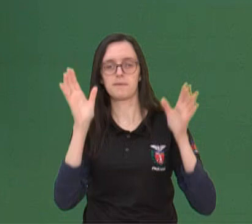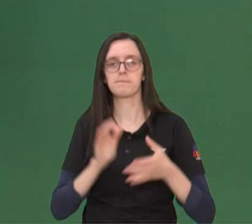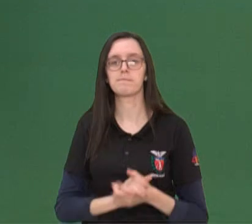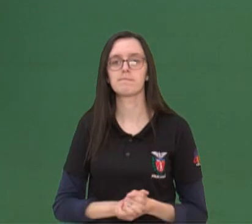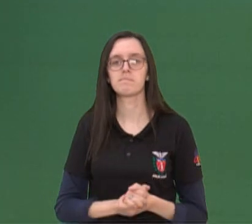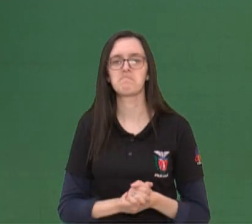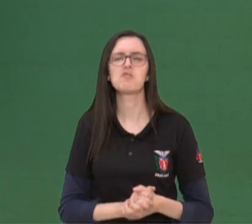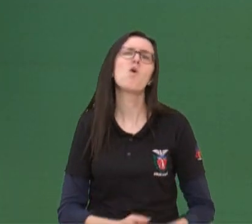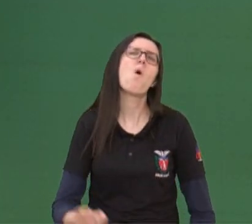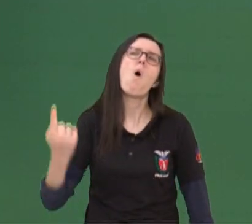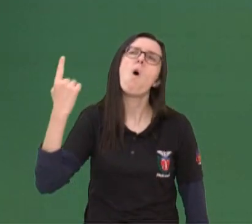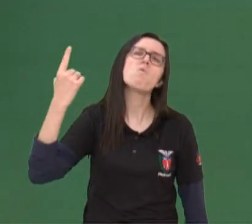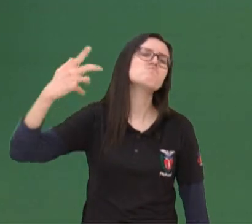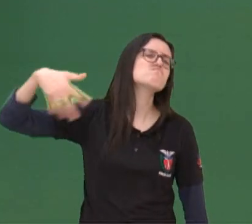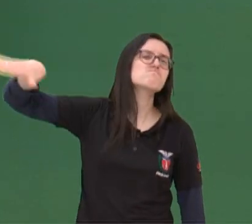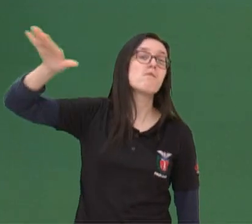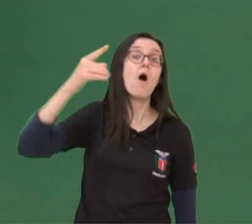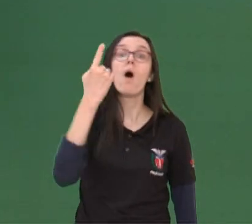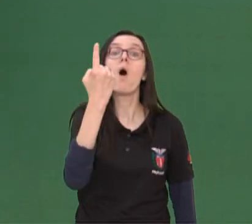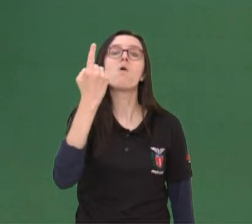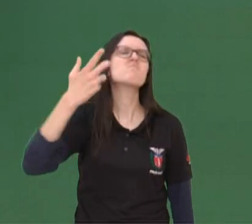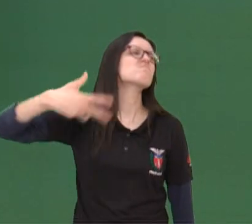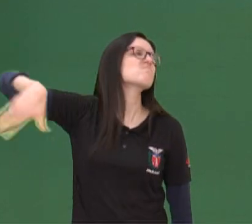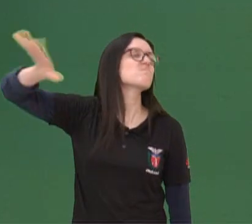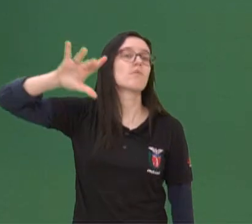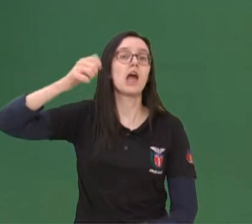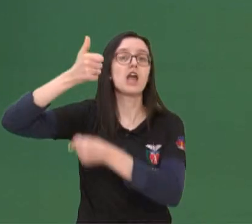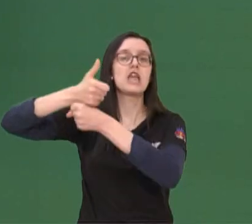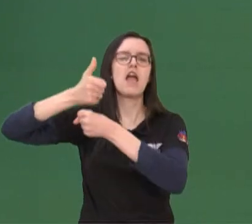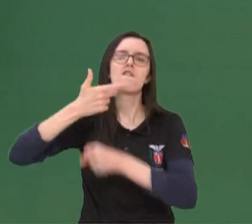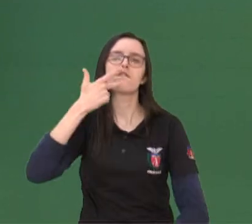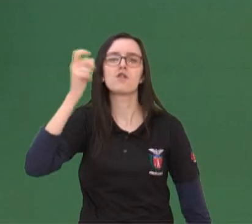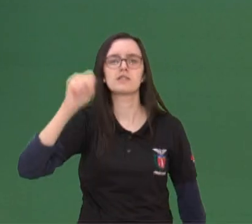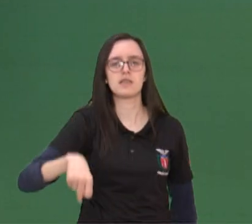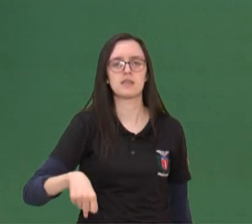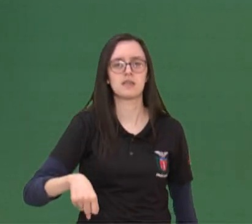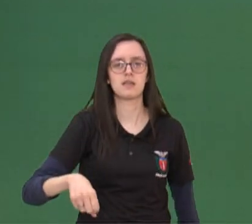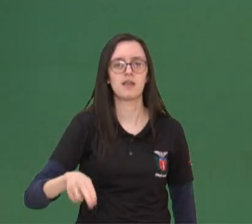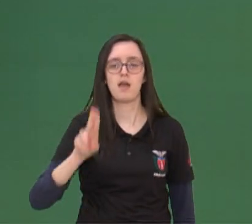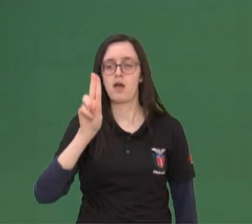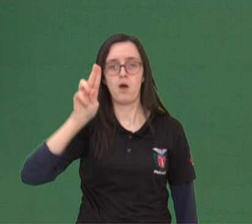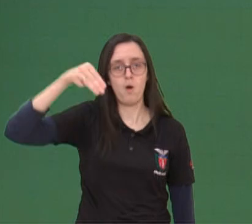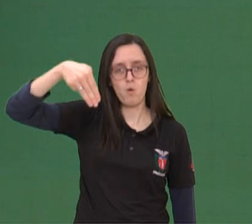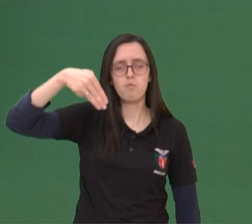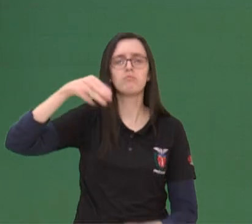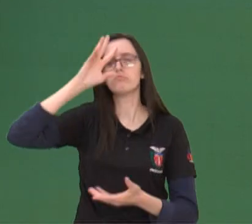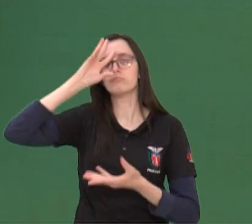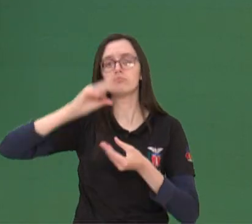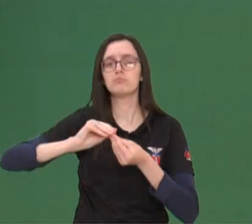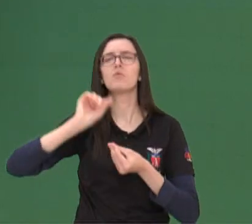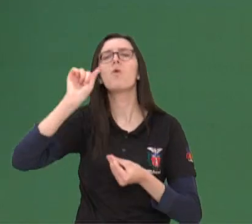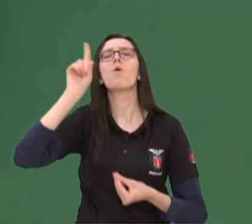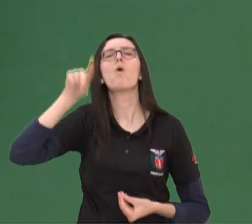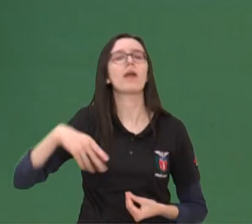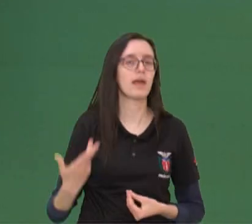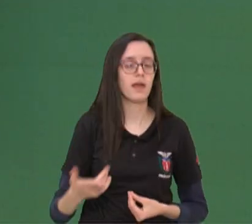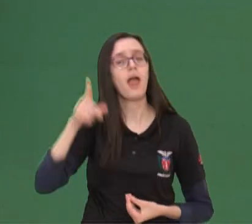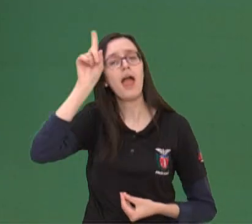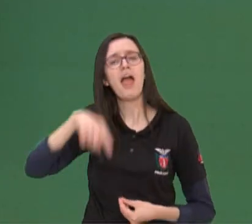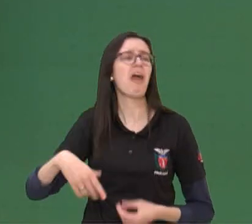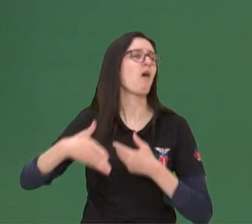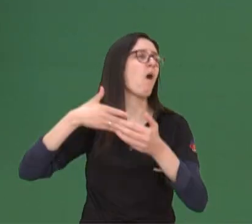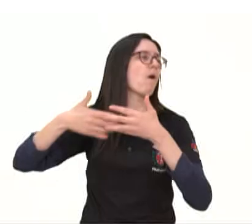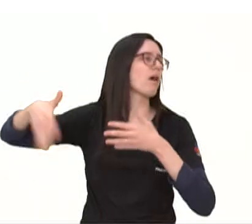perceberem. Um proprietário disse que sim. Nesse caso, compreende-se que se trata de um